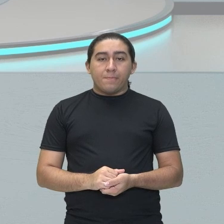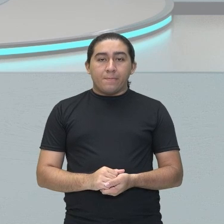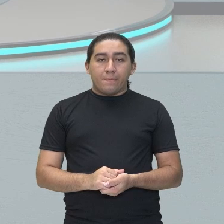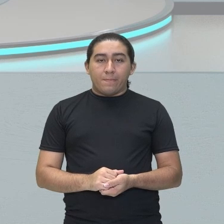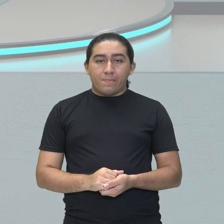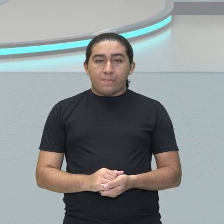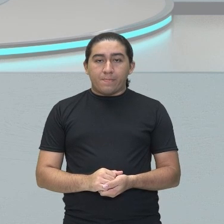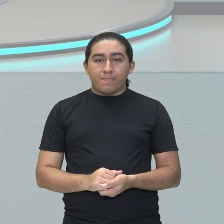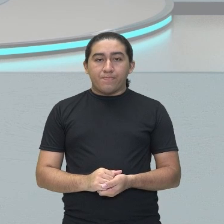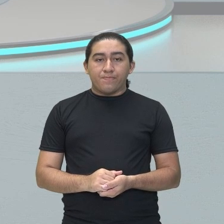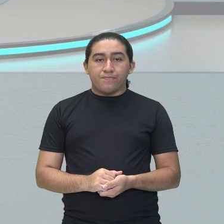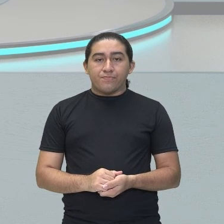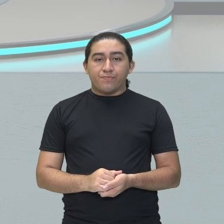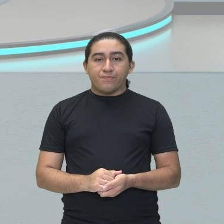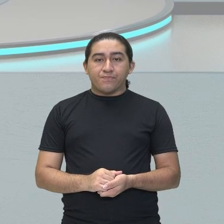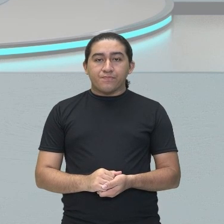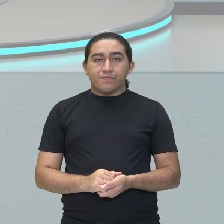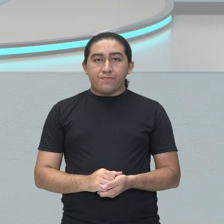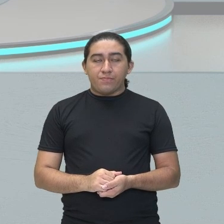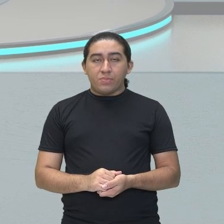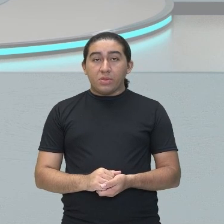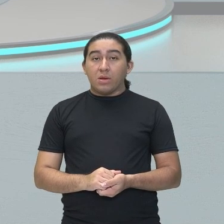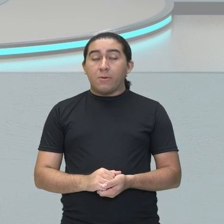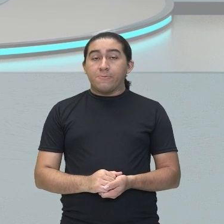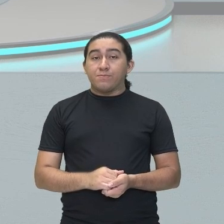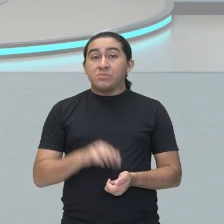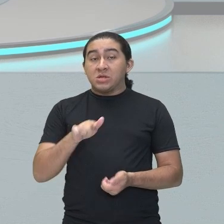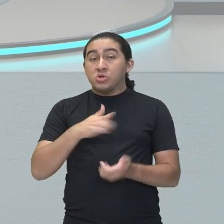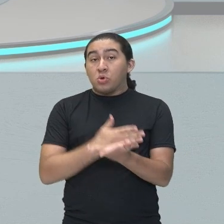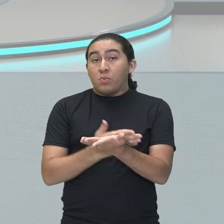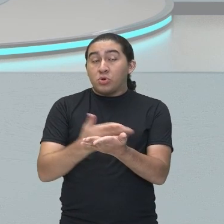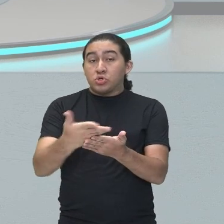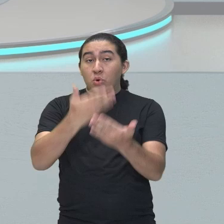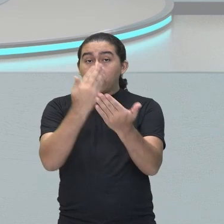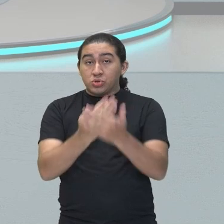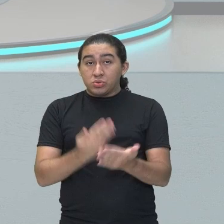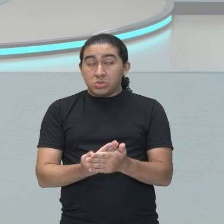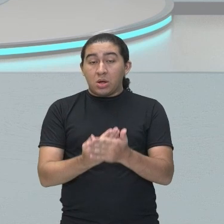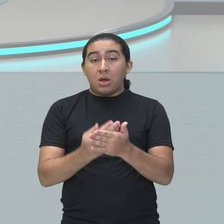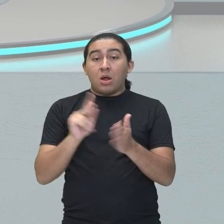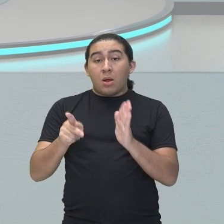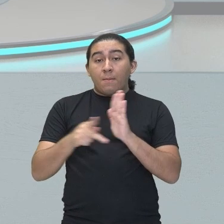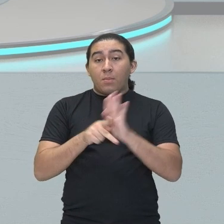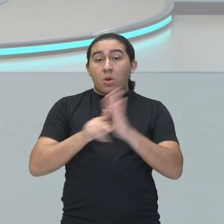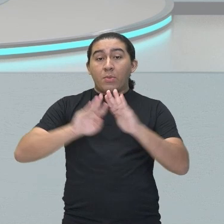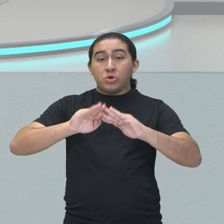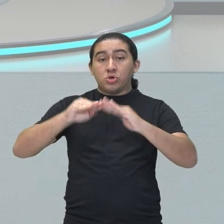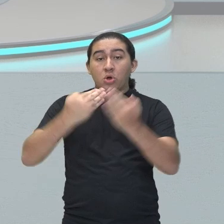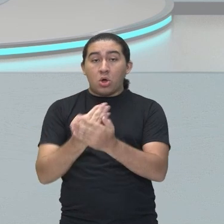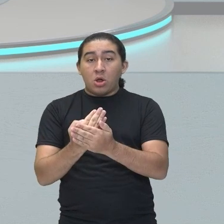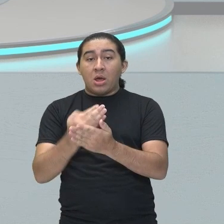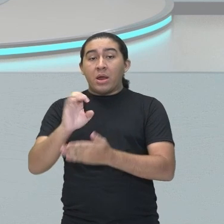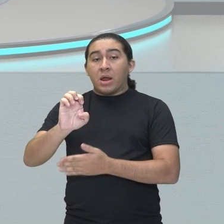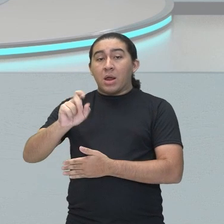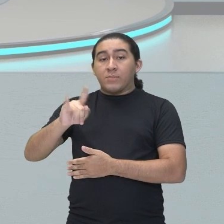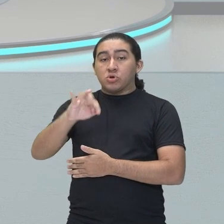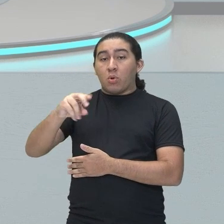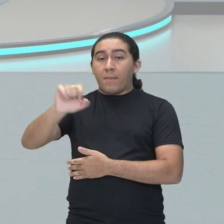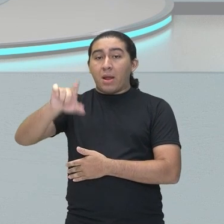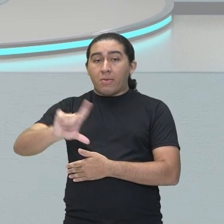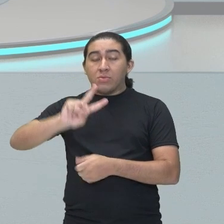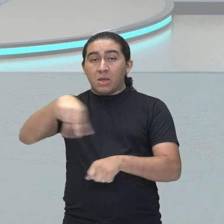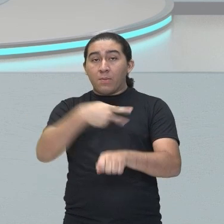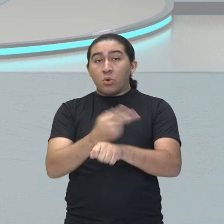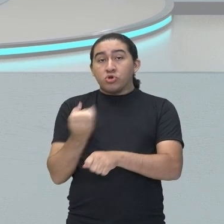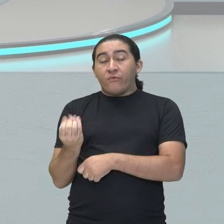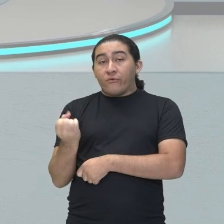decreto, Basílio da Gama passou a estudar no Colégio Episcopal de São José. Mais tarde viajou para a Itália e conseguiu ingressar